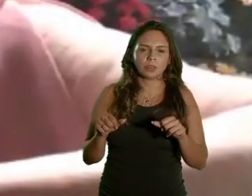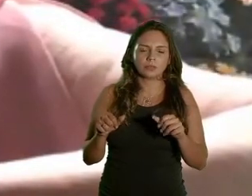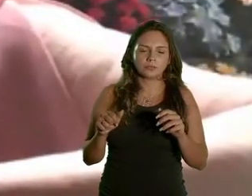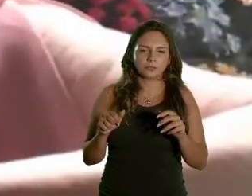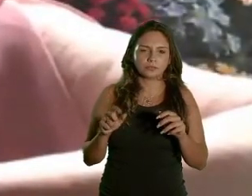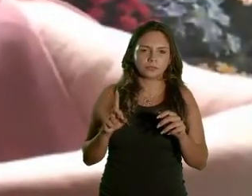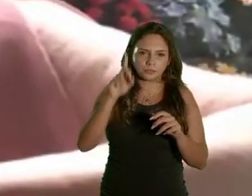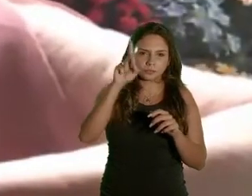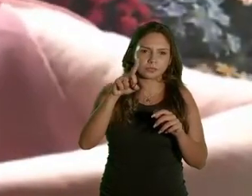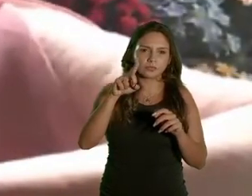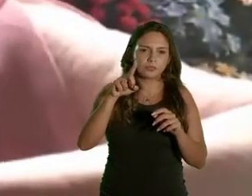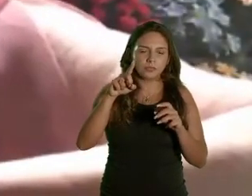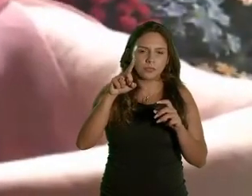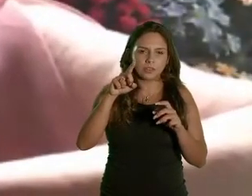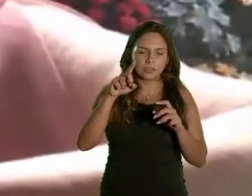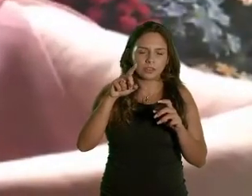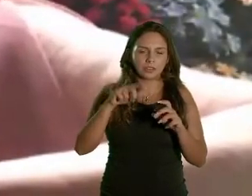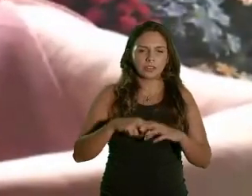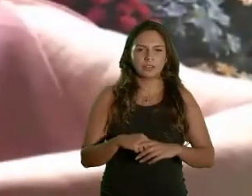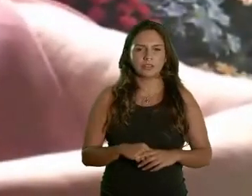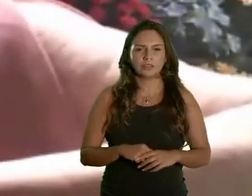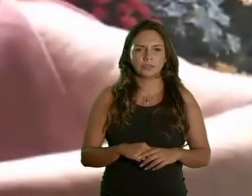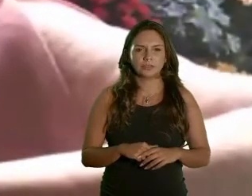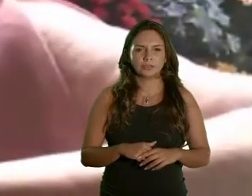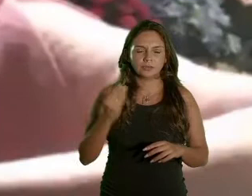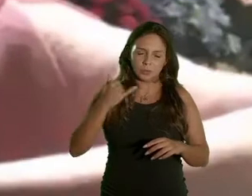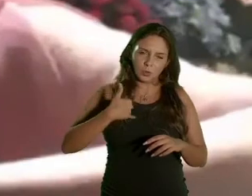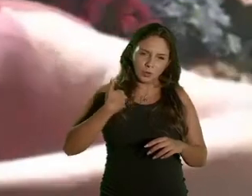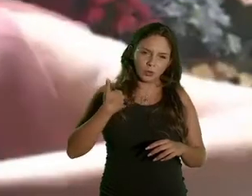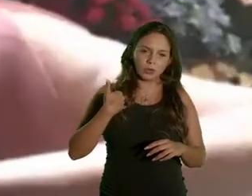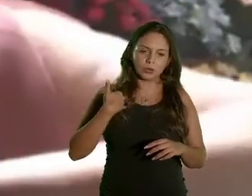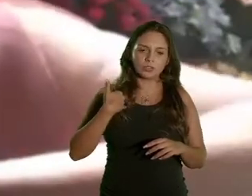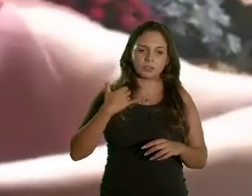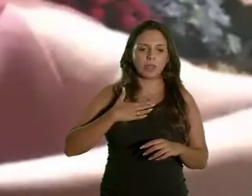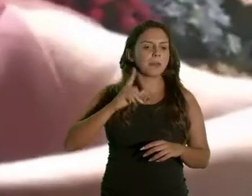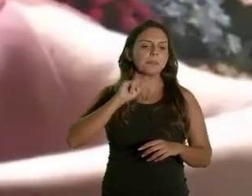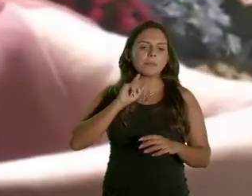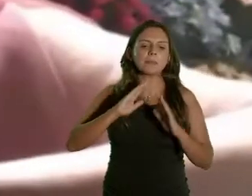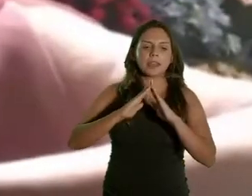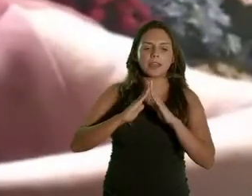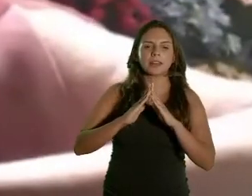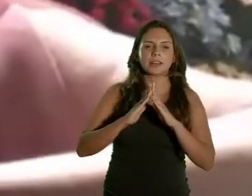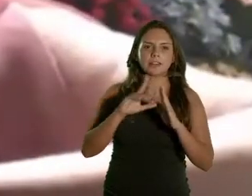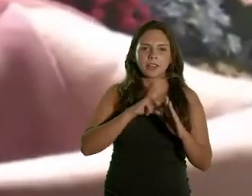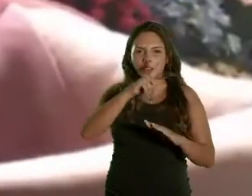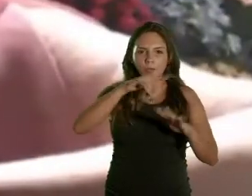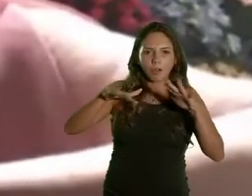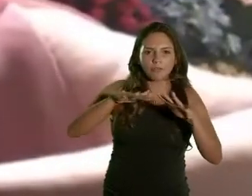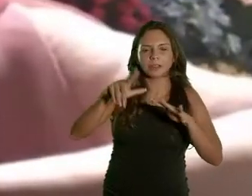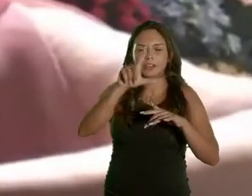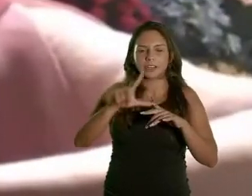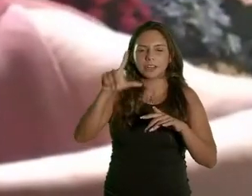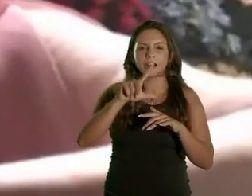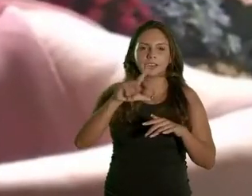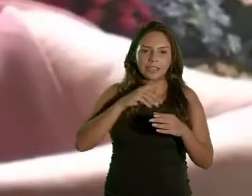a gregos e troianos. E eu fico muito orgulhosa de ser mineira, de ter esse movimento literário